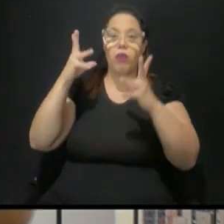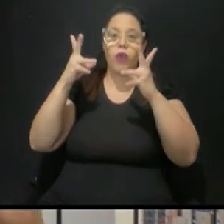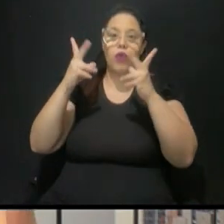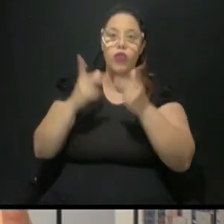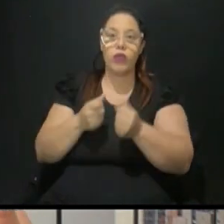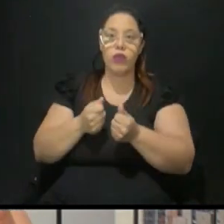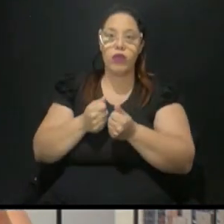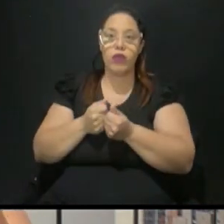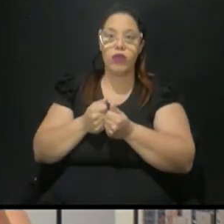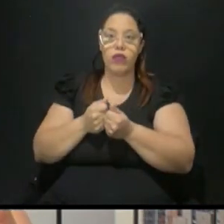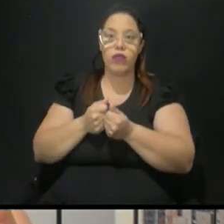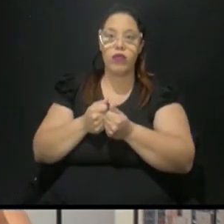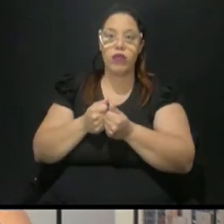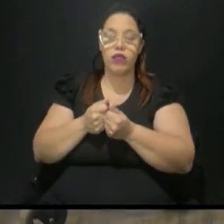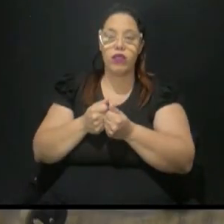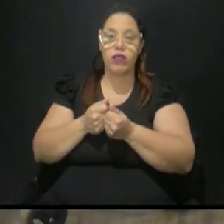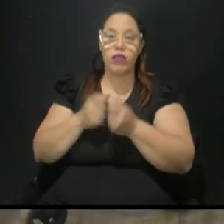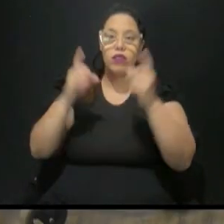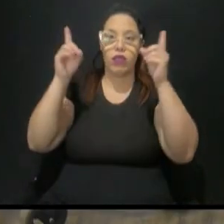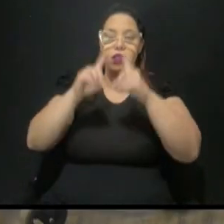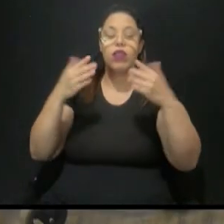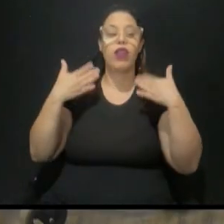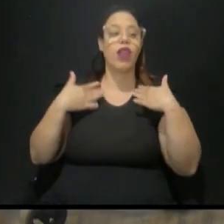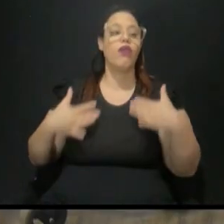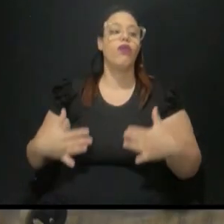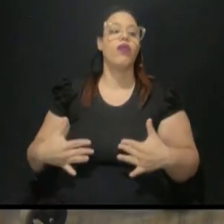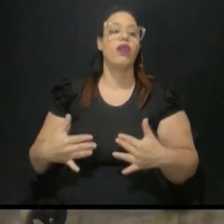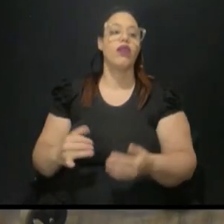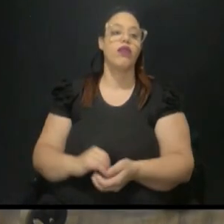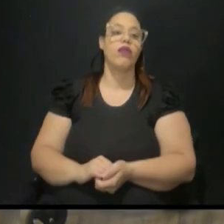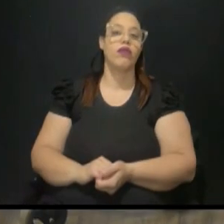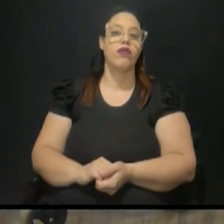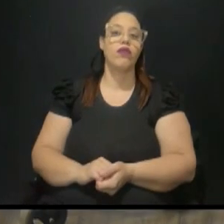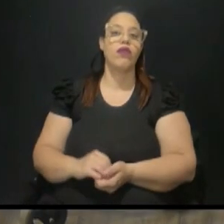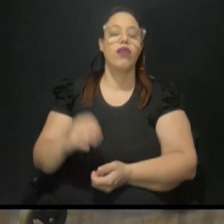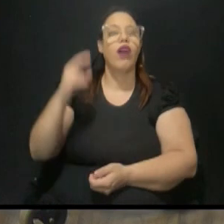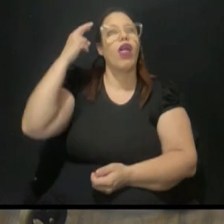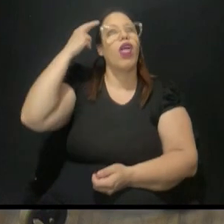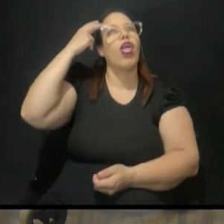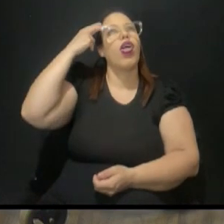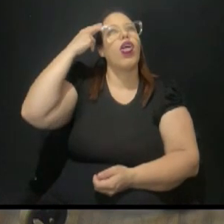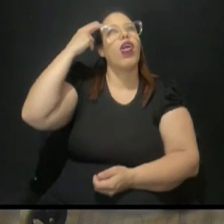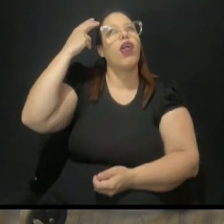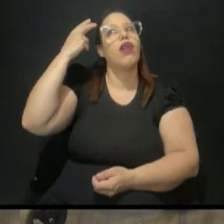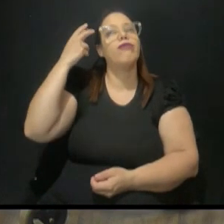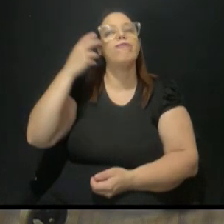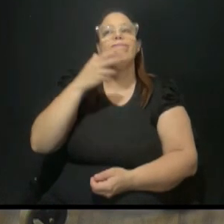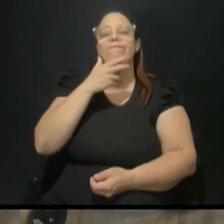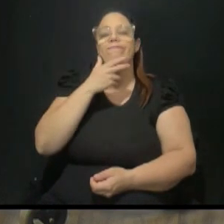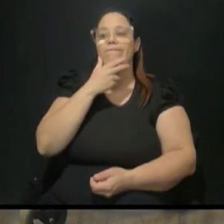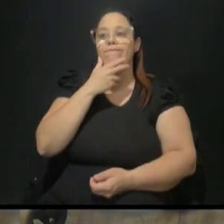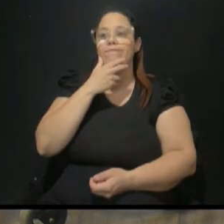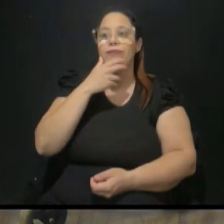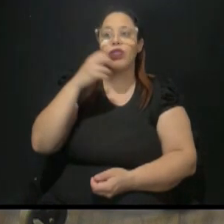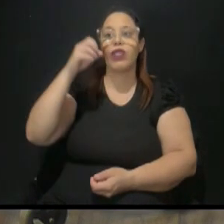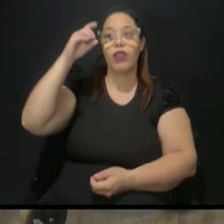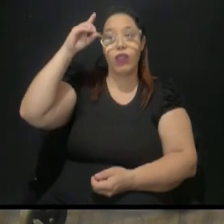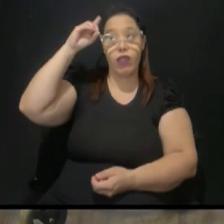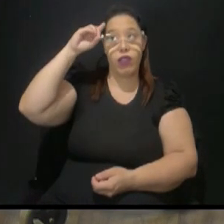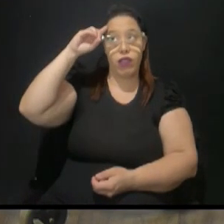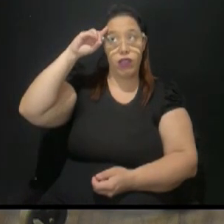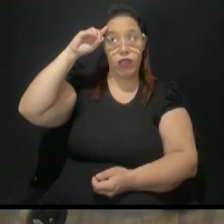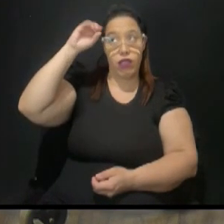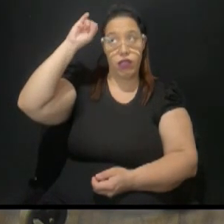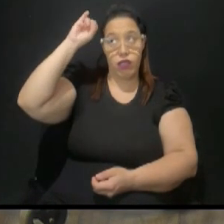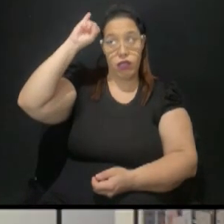questão da deficiência física, e a deficiência intelectual é algo que tem sido muito falado, o